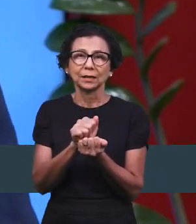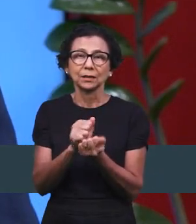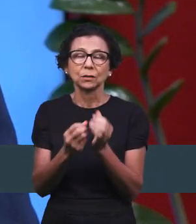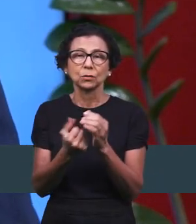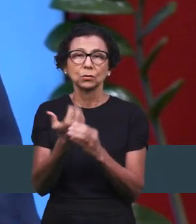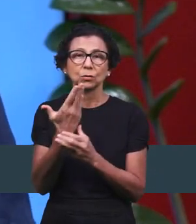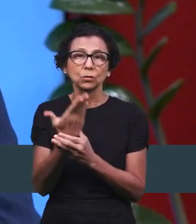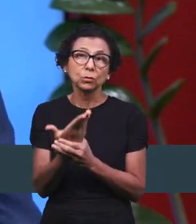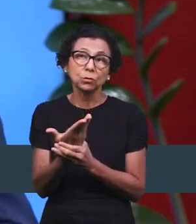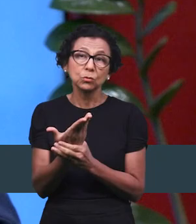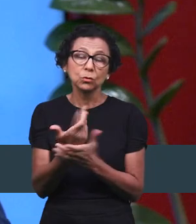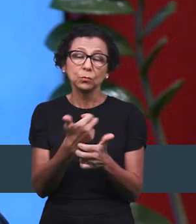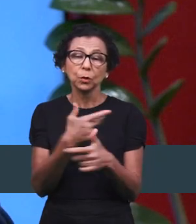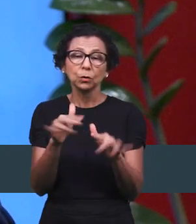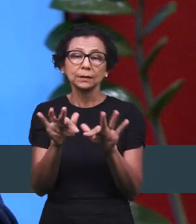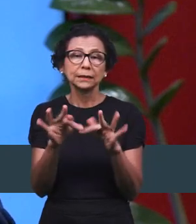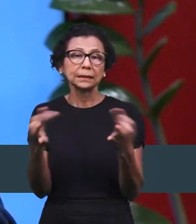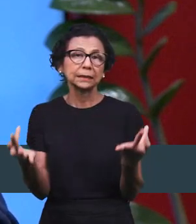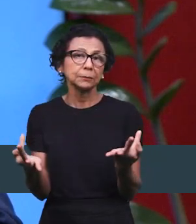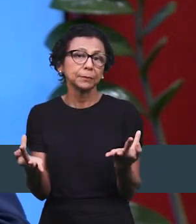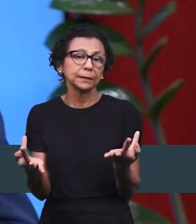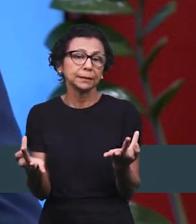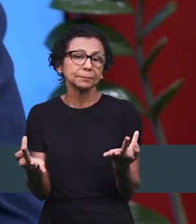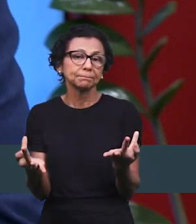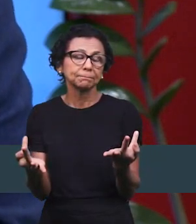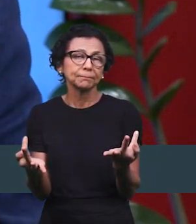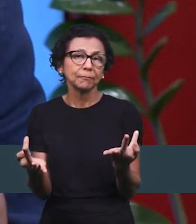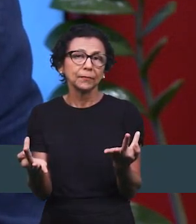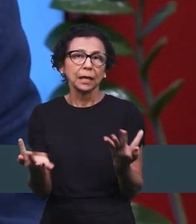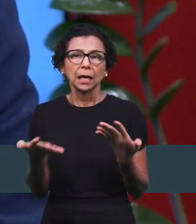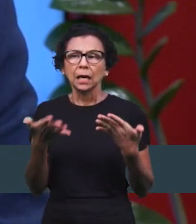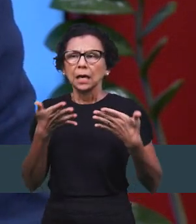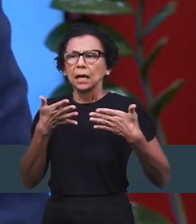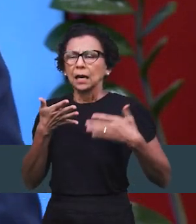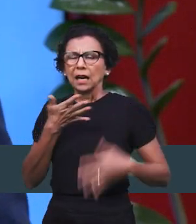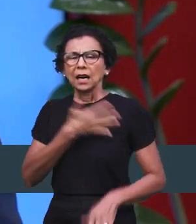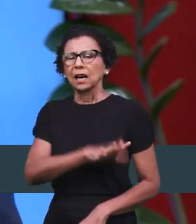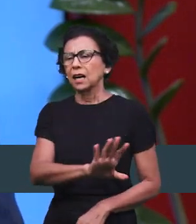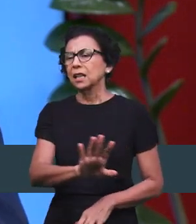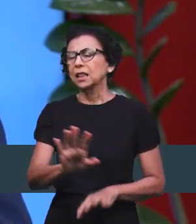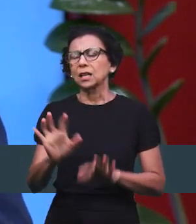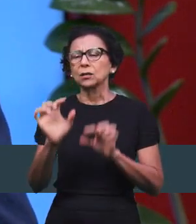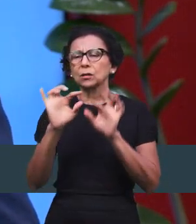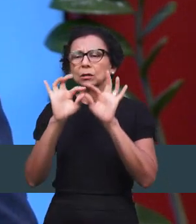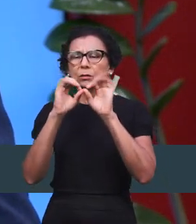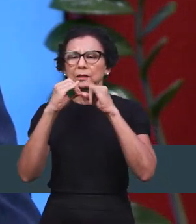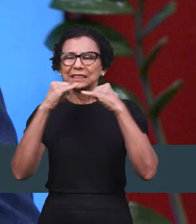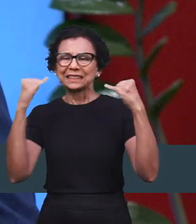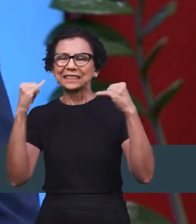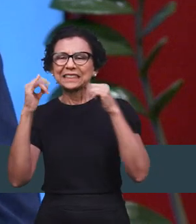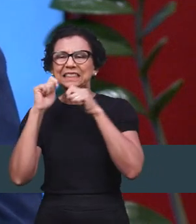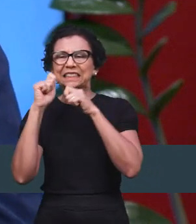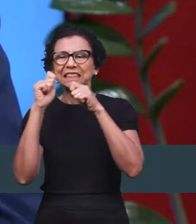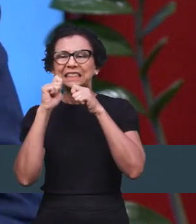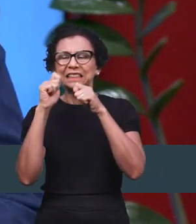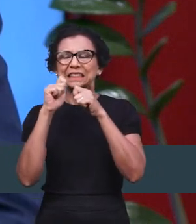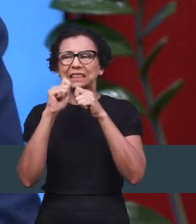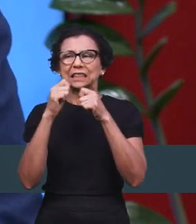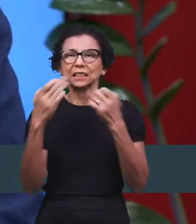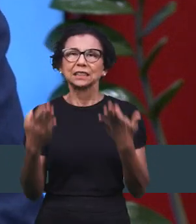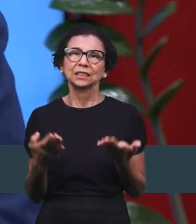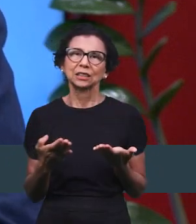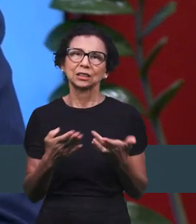fio dental, mas lá futuramente você vai ter uma gengivite. Não tirei a prótese, mas futuramente eu vou ter uma lesão. Então, assim,